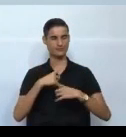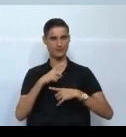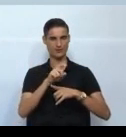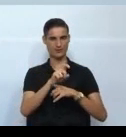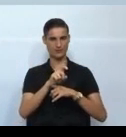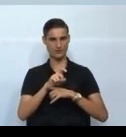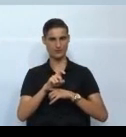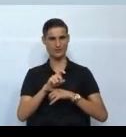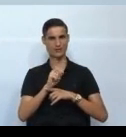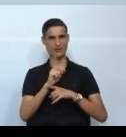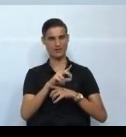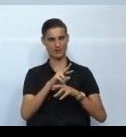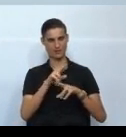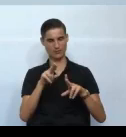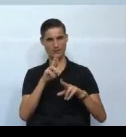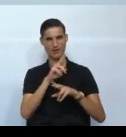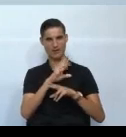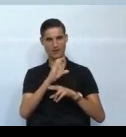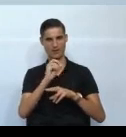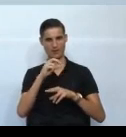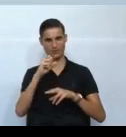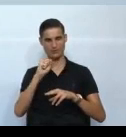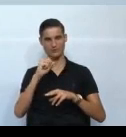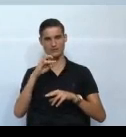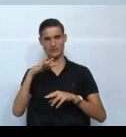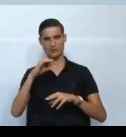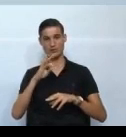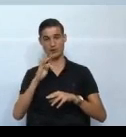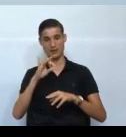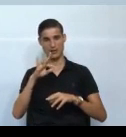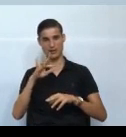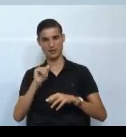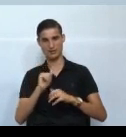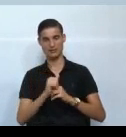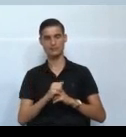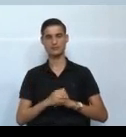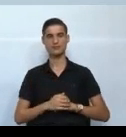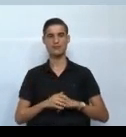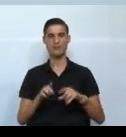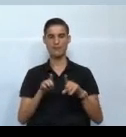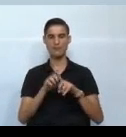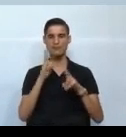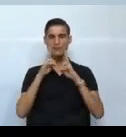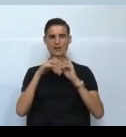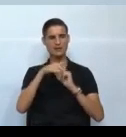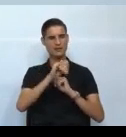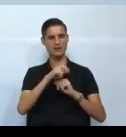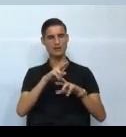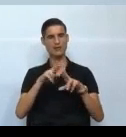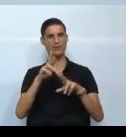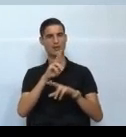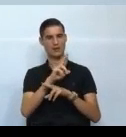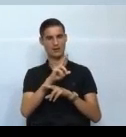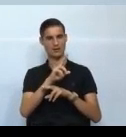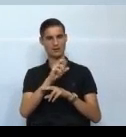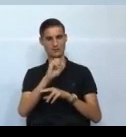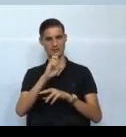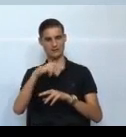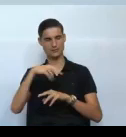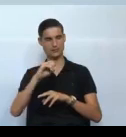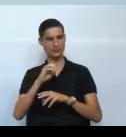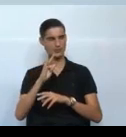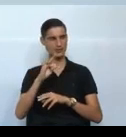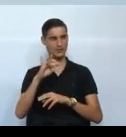que x é igual a r cosseno de θ, e nós temos que y é igual a r seno de